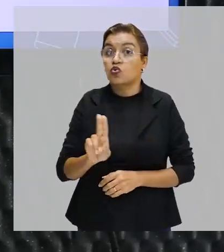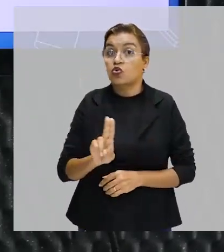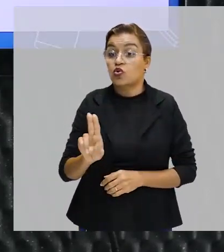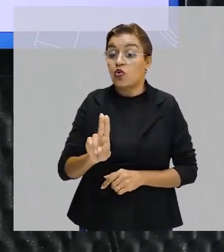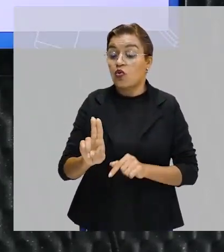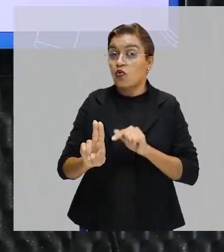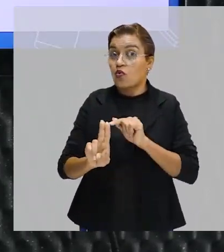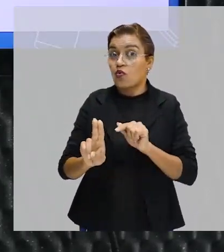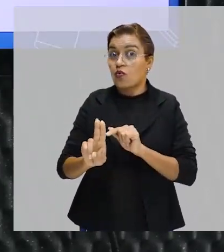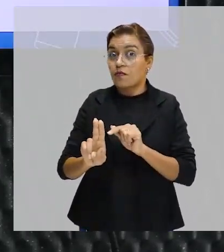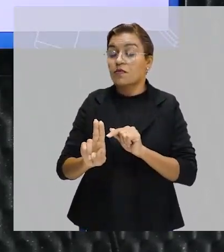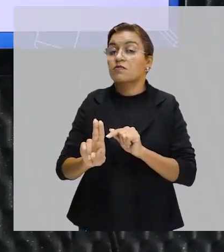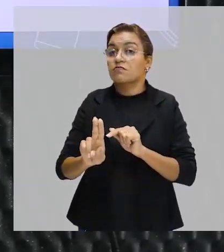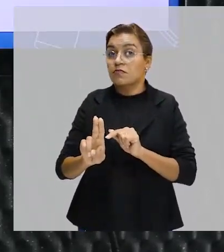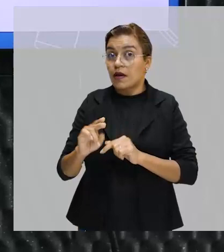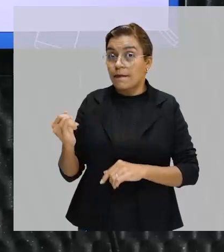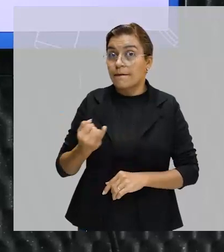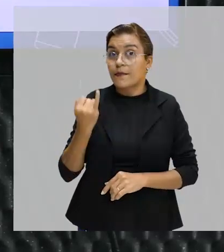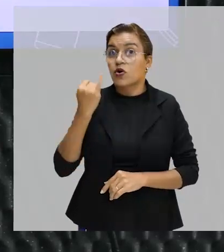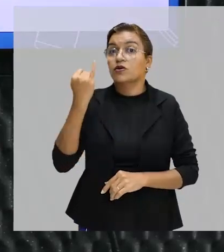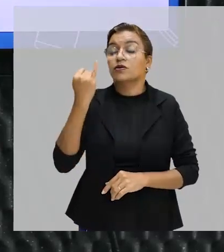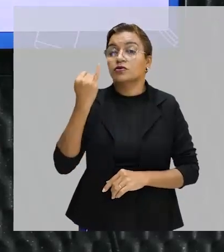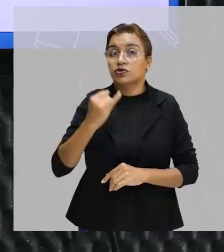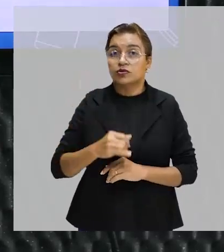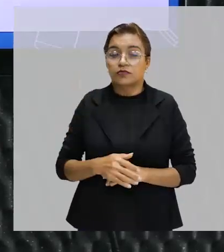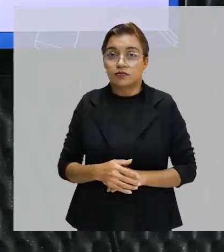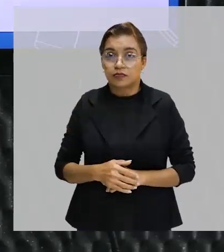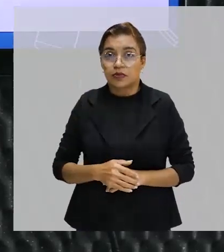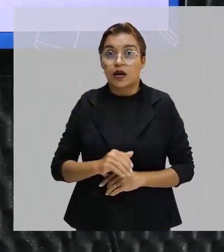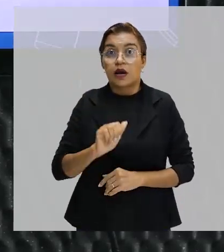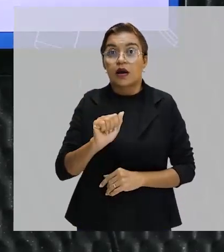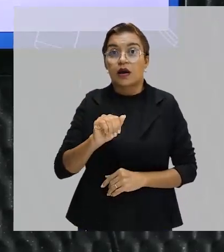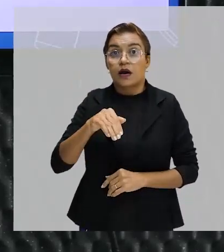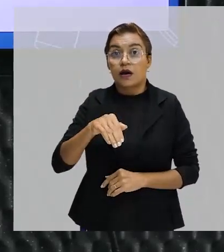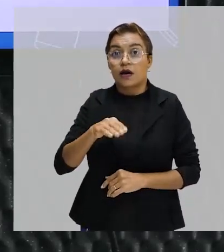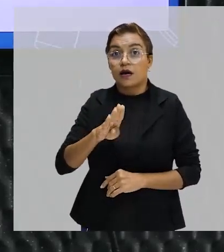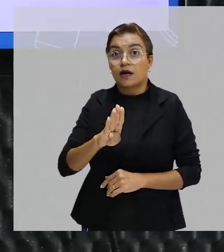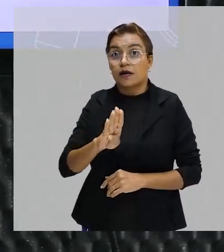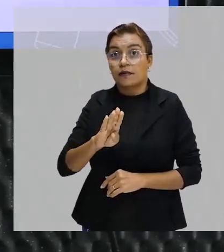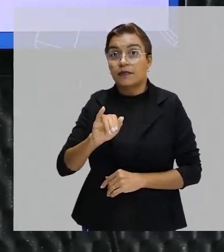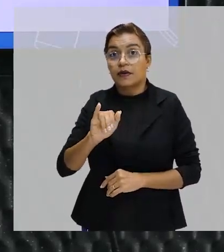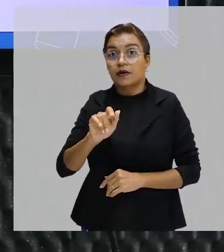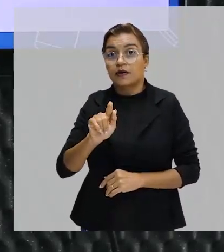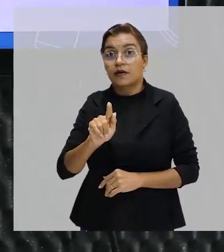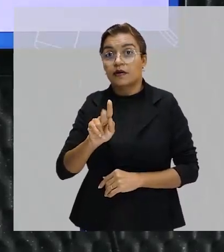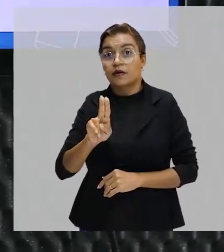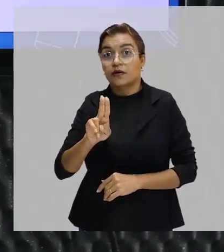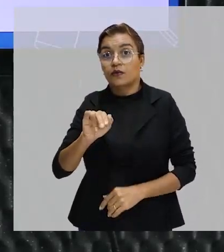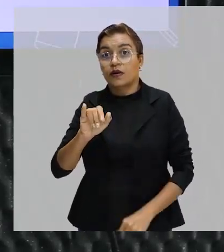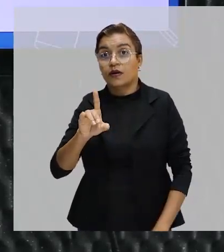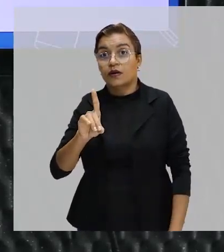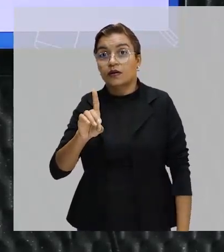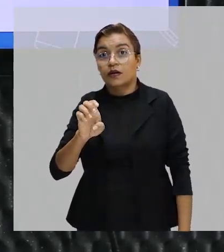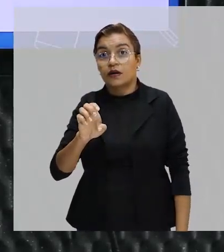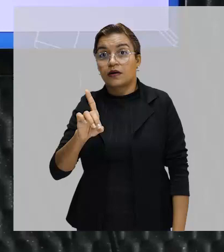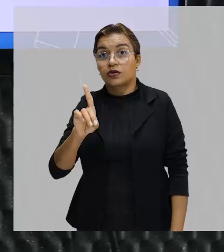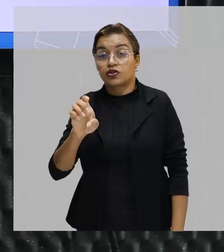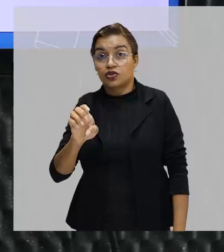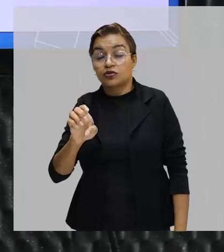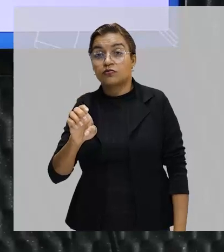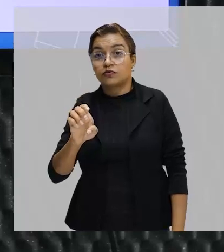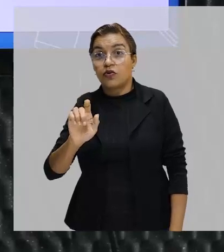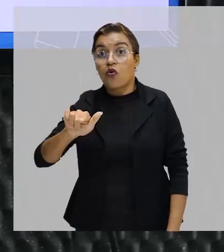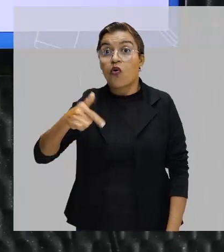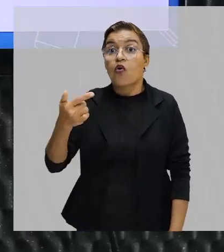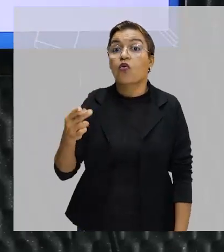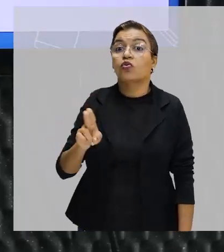nomenclatura. Nós estamos mais acostumados a ouvir a palavra ambiguidade, mas vocês também podem encontrar outra nomenclatura que nós